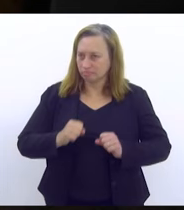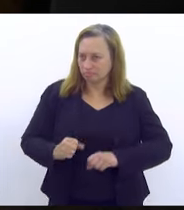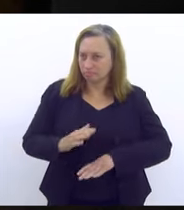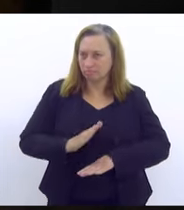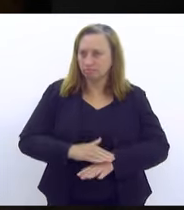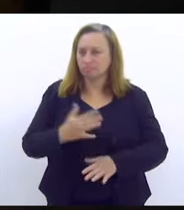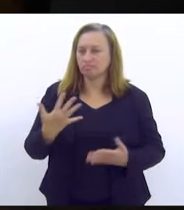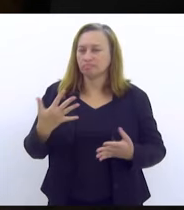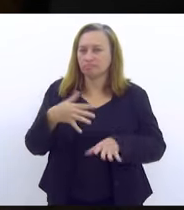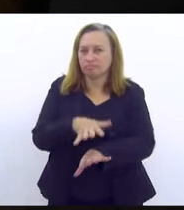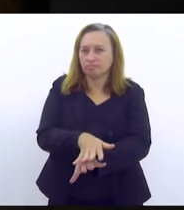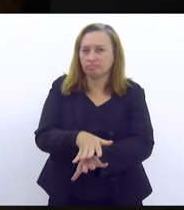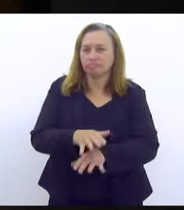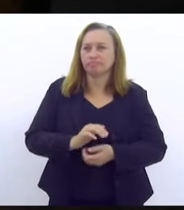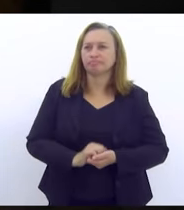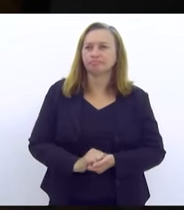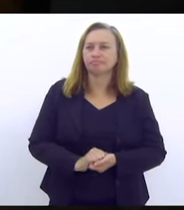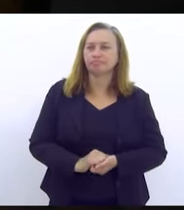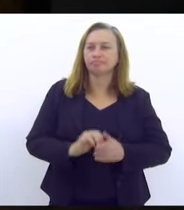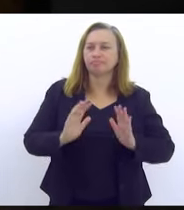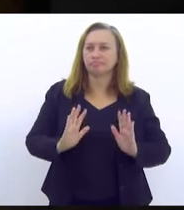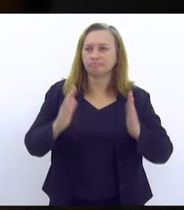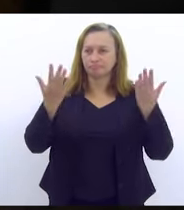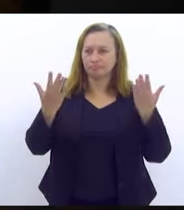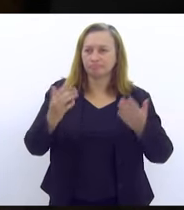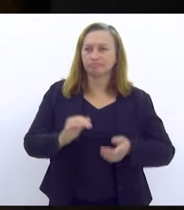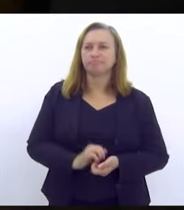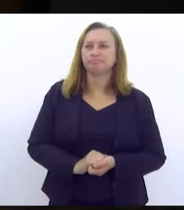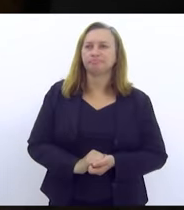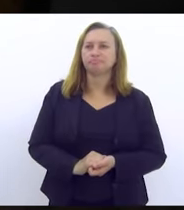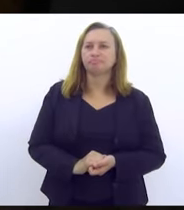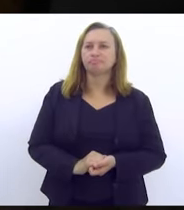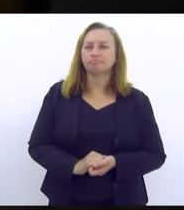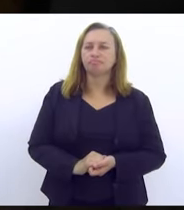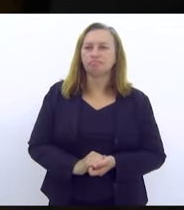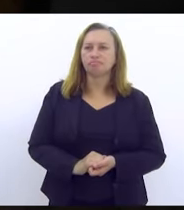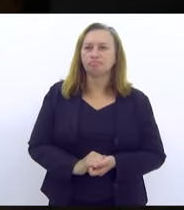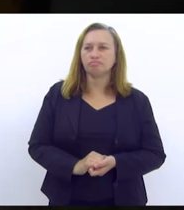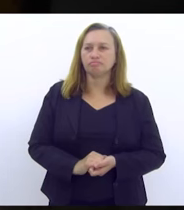mais inclusivo o nosso evento para aquelas e aqueles que